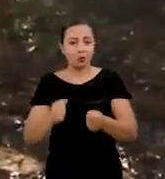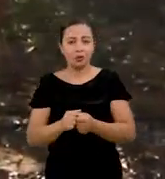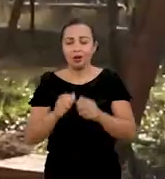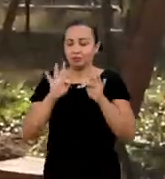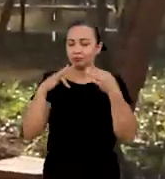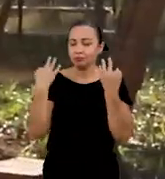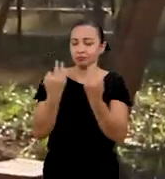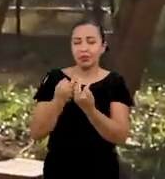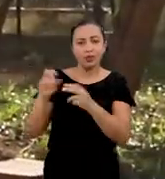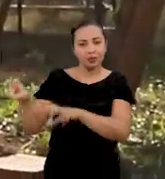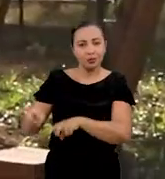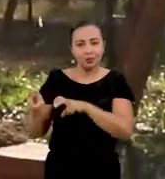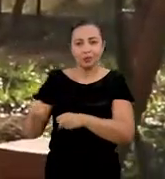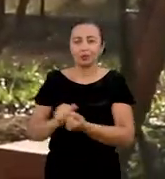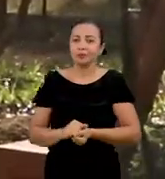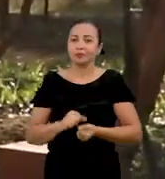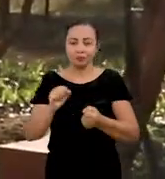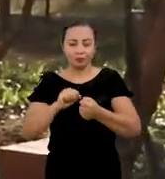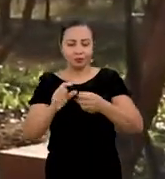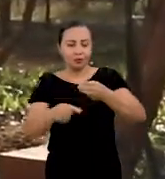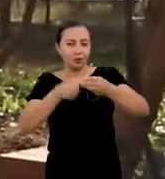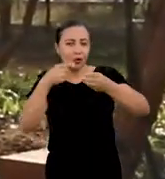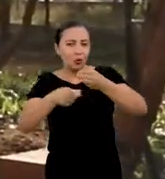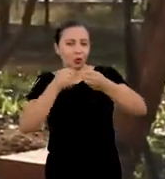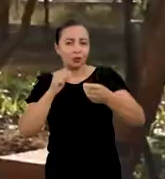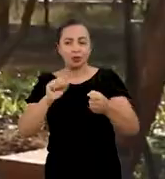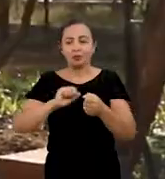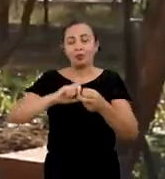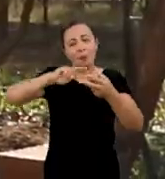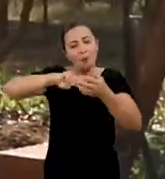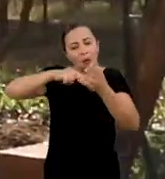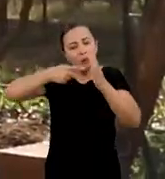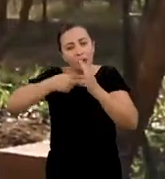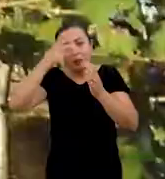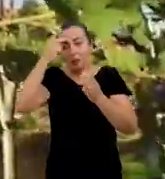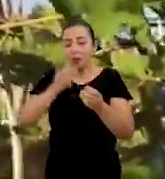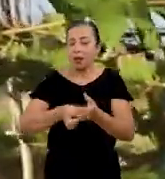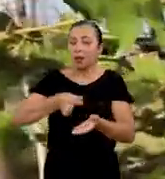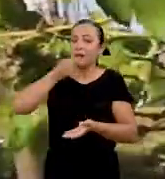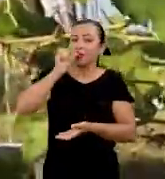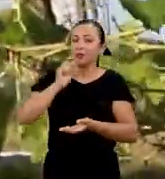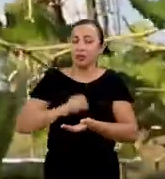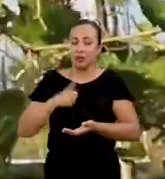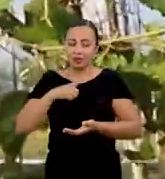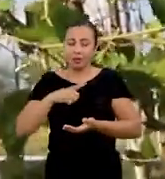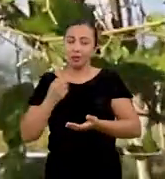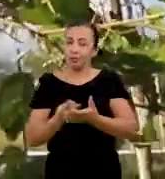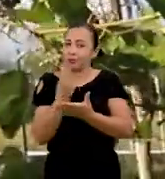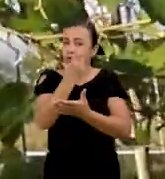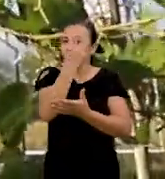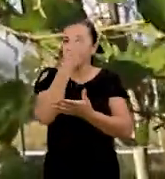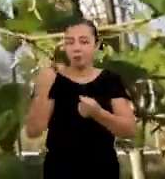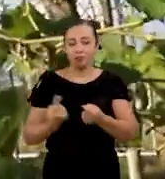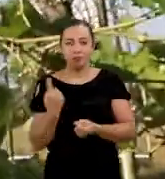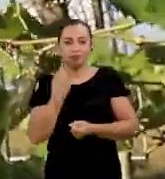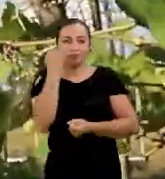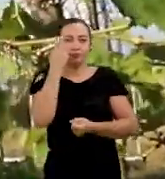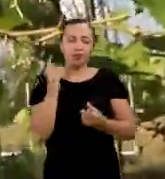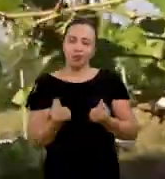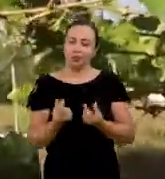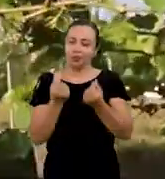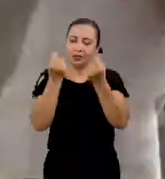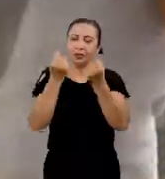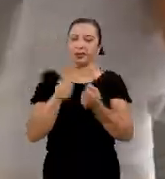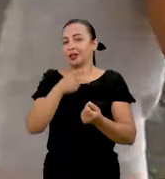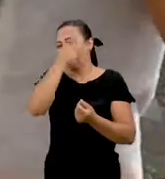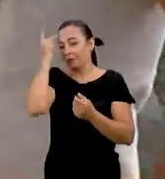para os produtores que eu tô familiar ela secando essa uva transformando aí na forma de licor agregando valor e